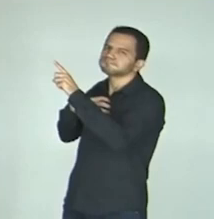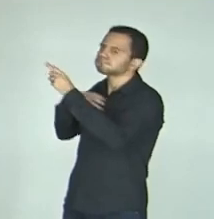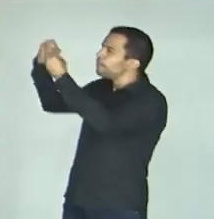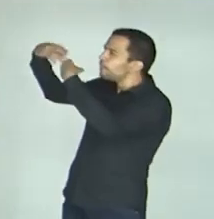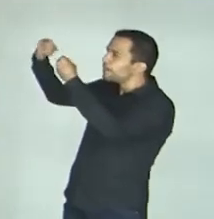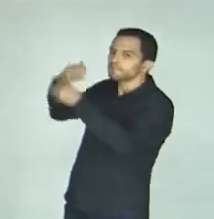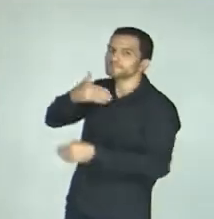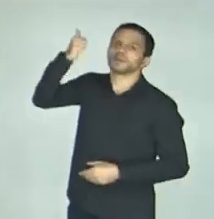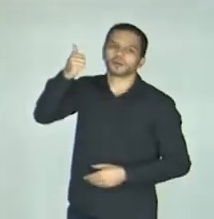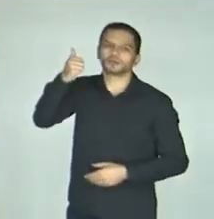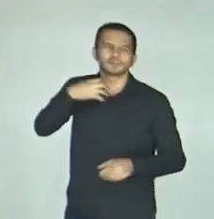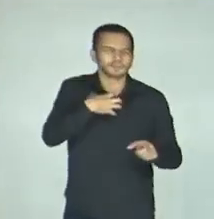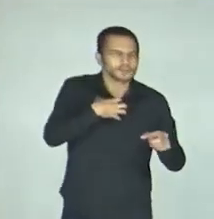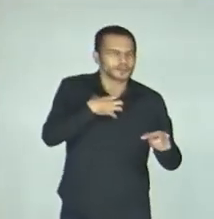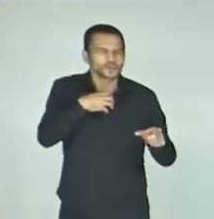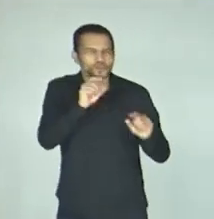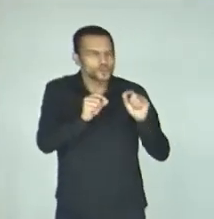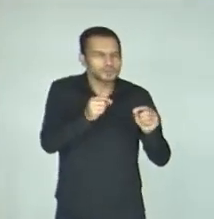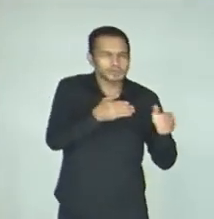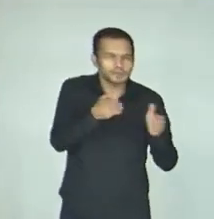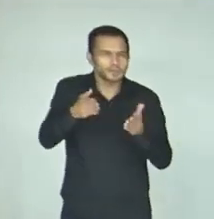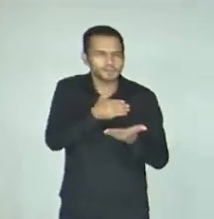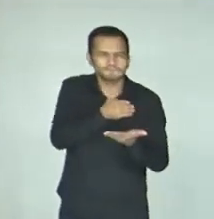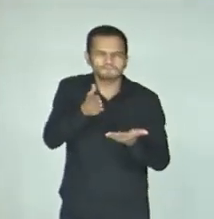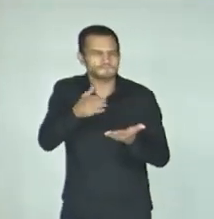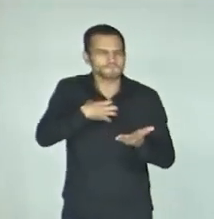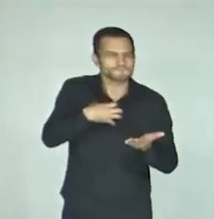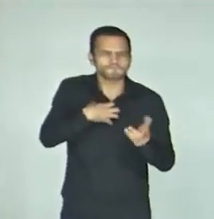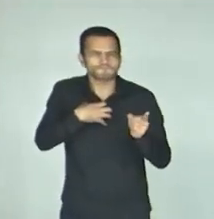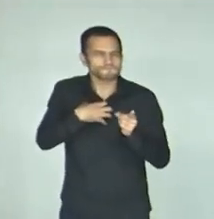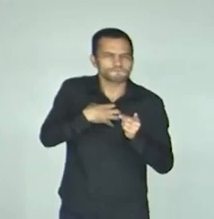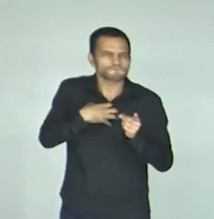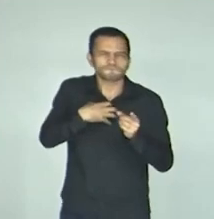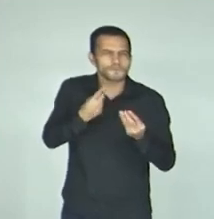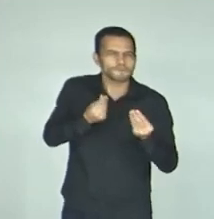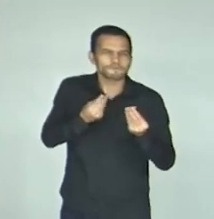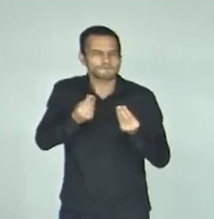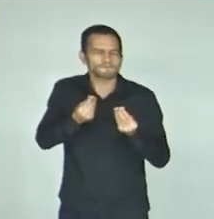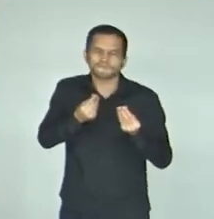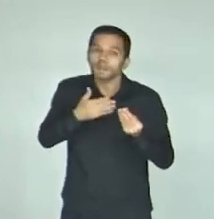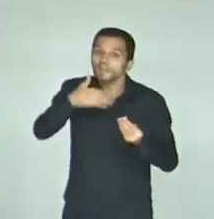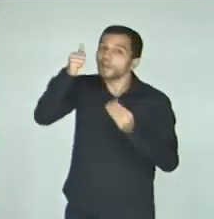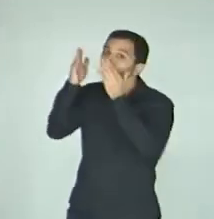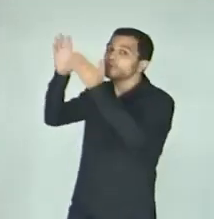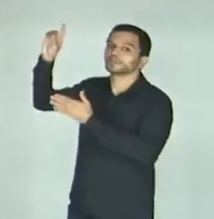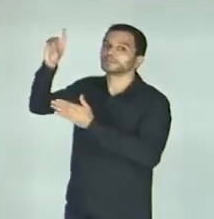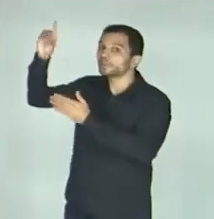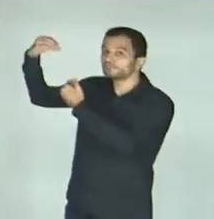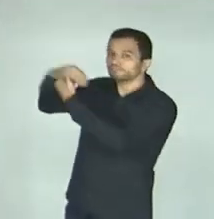o direcionamento de Deus fique com Deus dá uma olhada no furo de ló Versículo 10